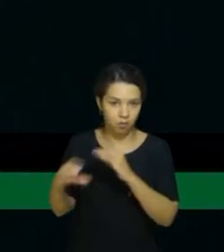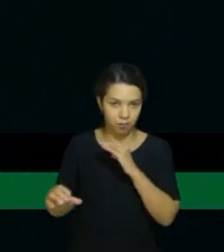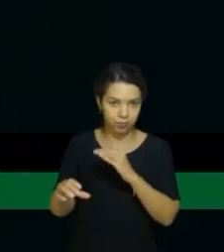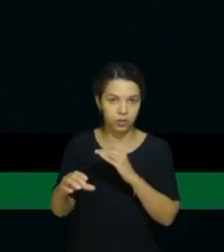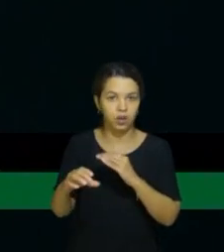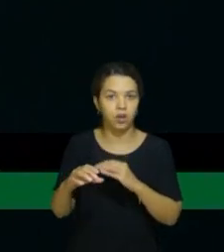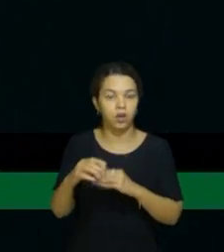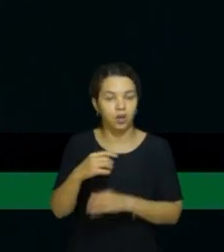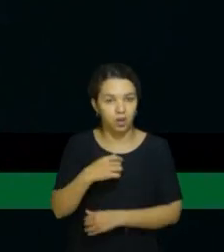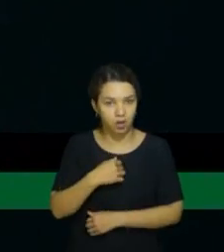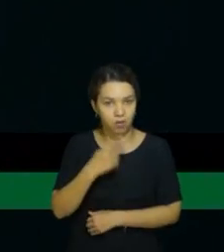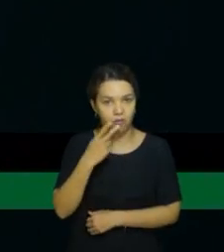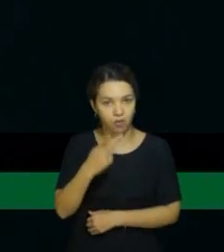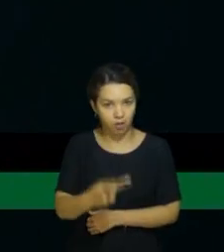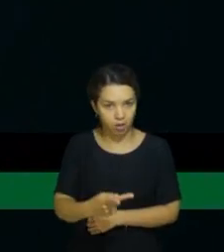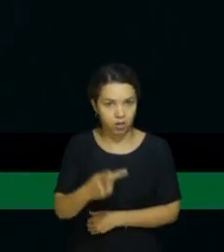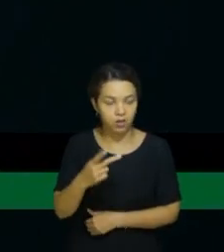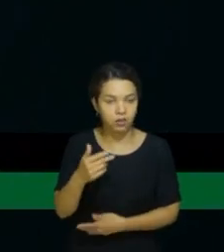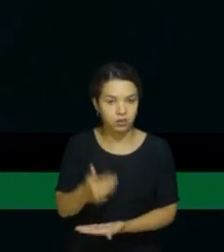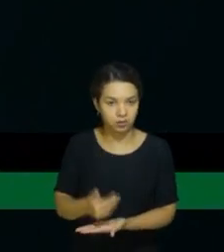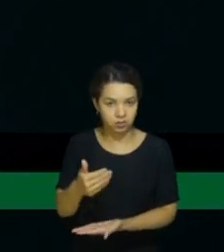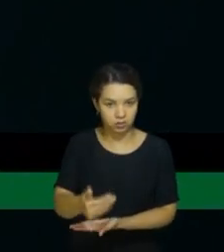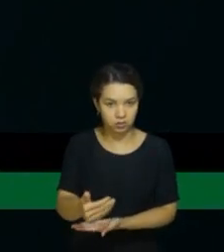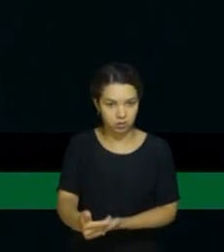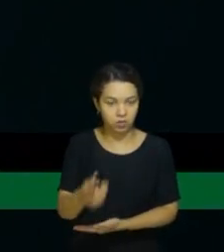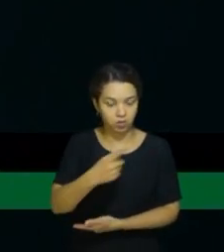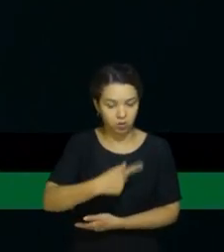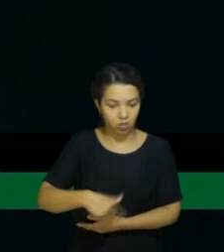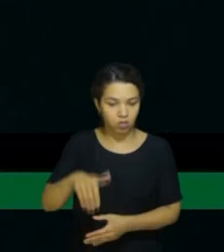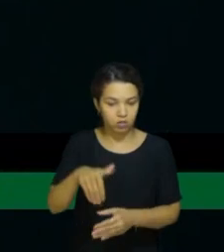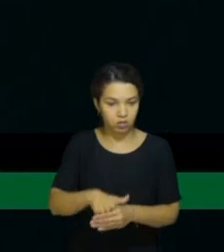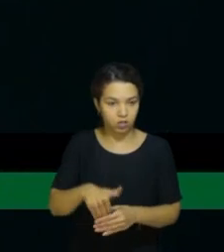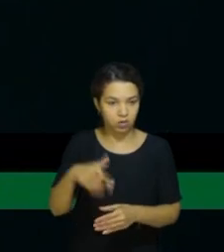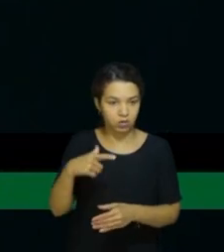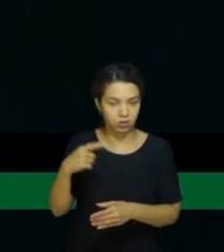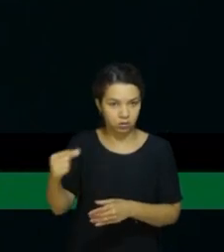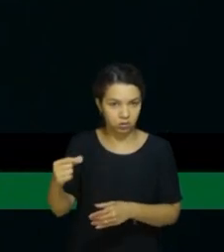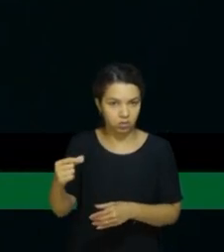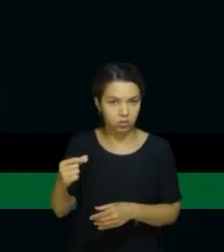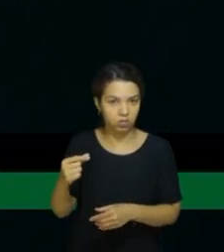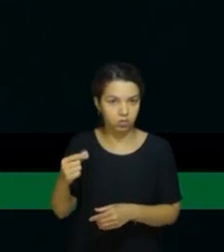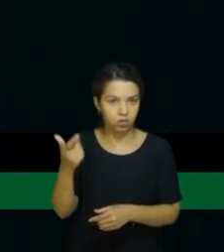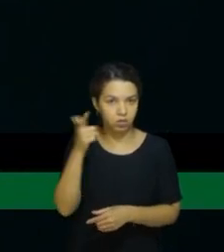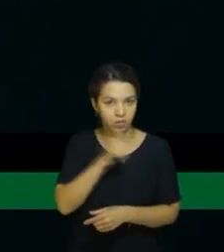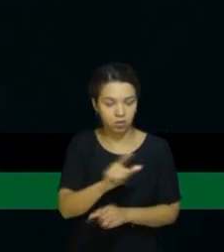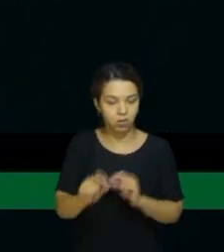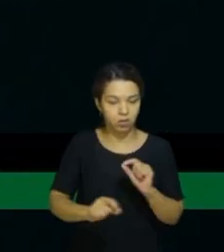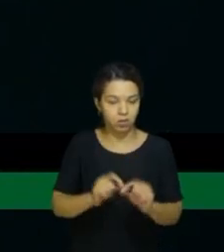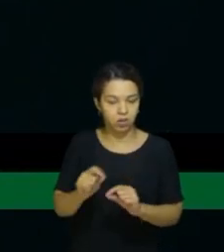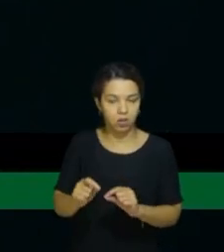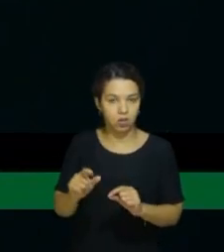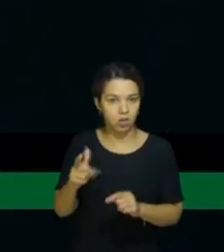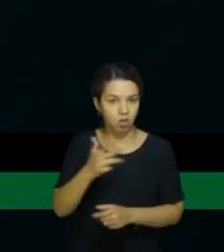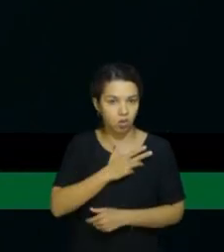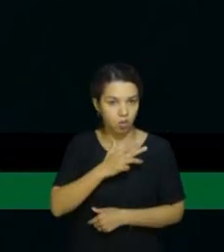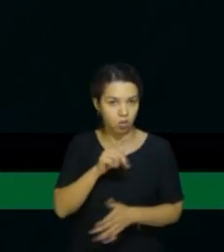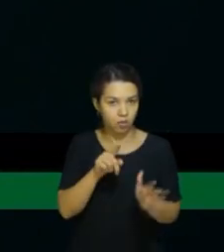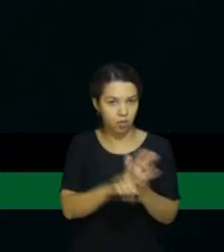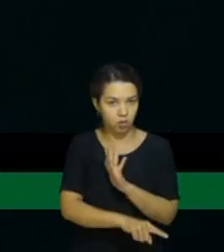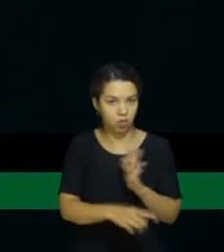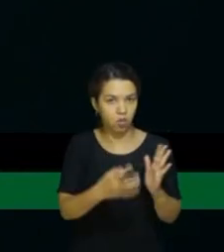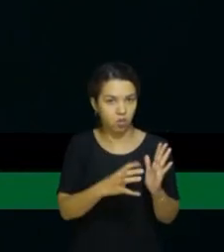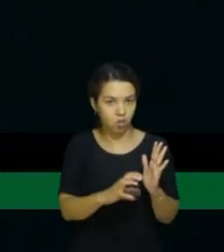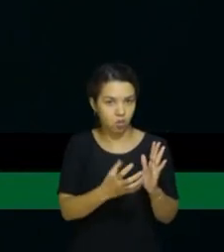falei quando a gente ganha uma eleição olha o que o presidente Lula tá fazendo ele não pergunta de qual partido é